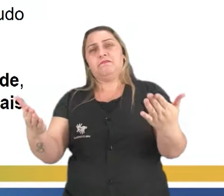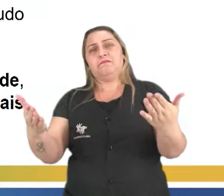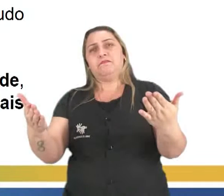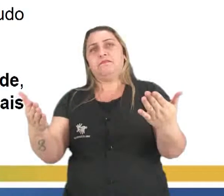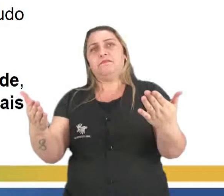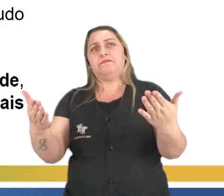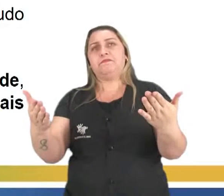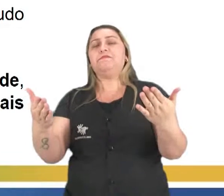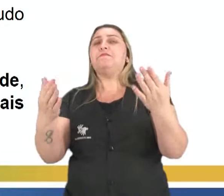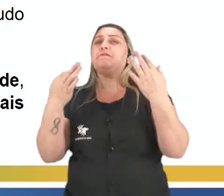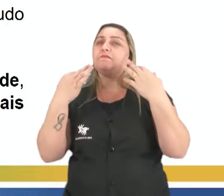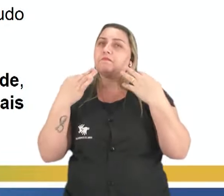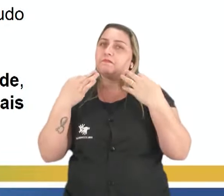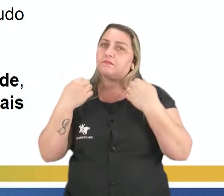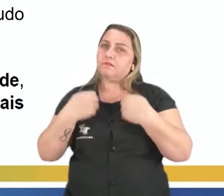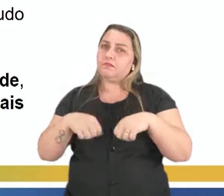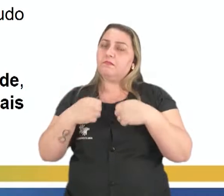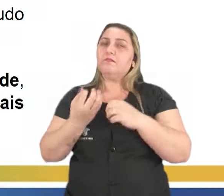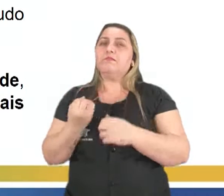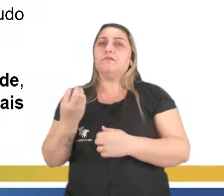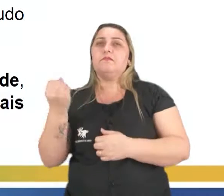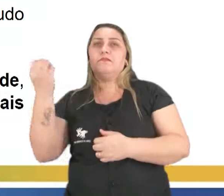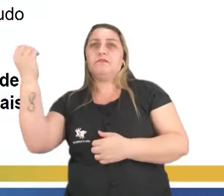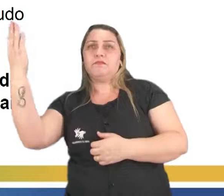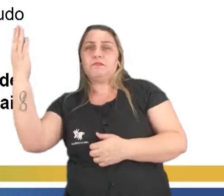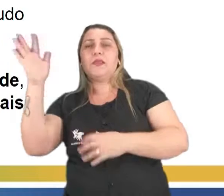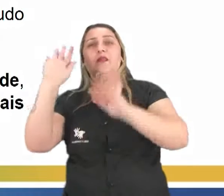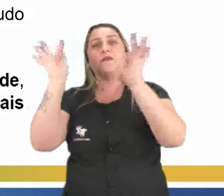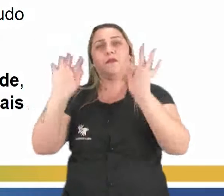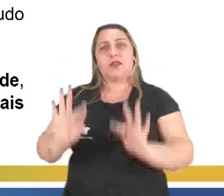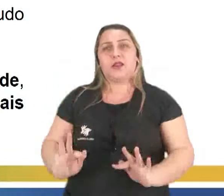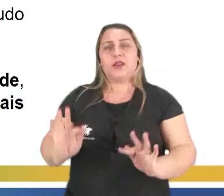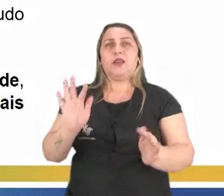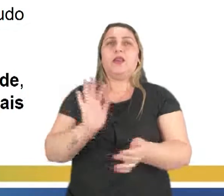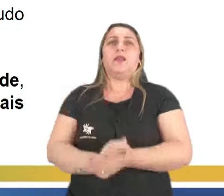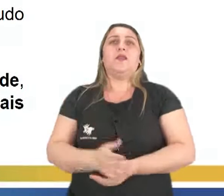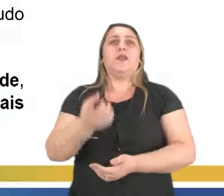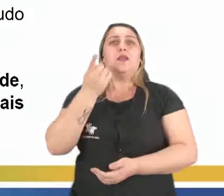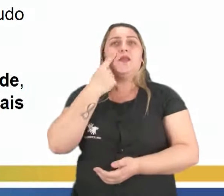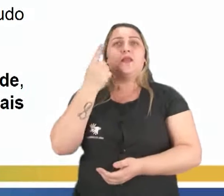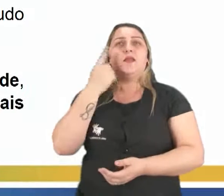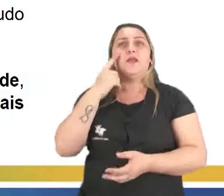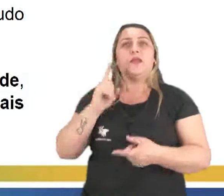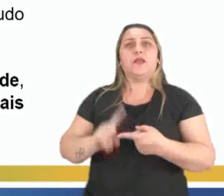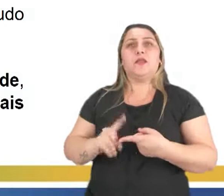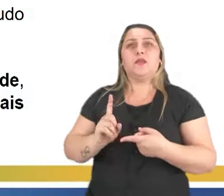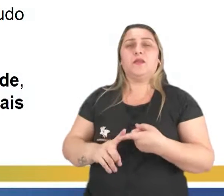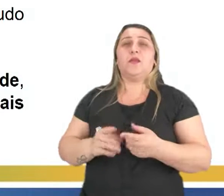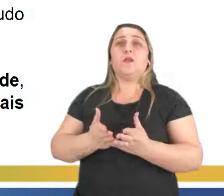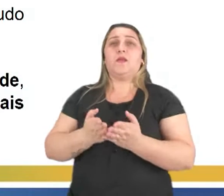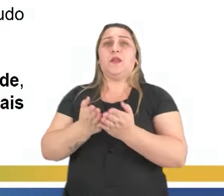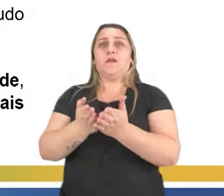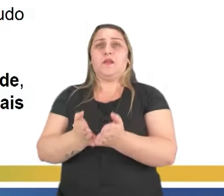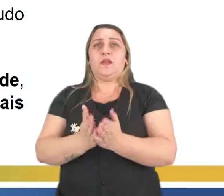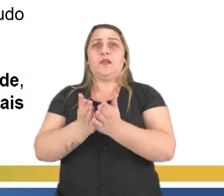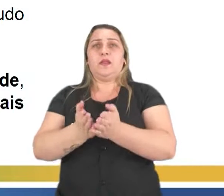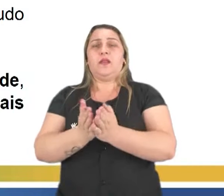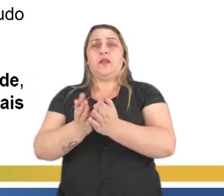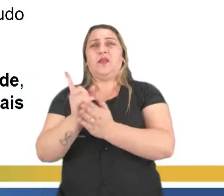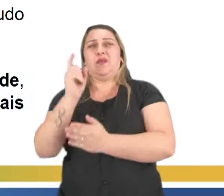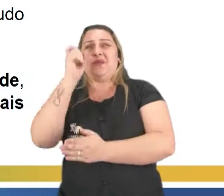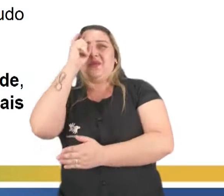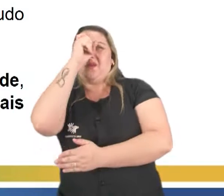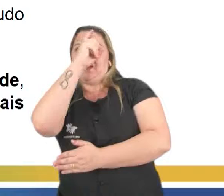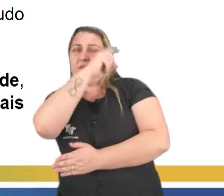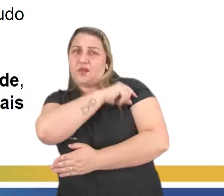com certeza eu terei uma viagem aí mais feliz. Observe um segundo exemplo. O navio navegava